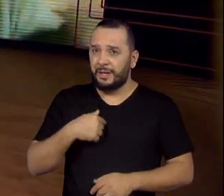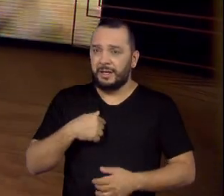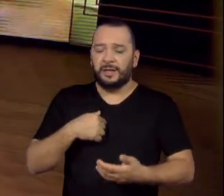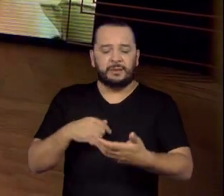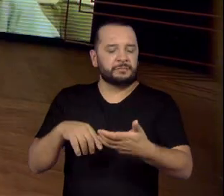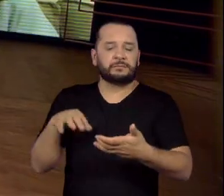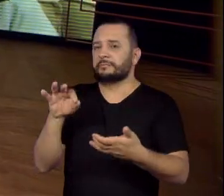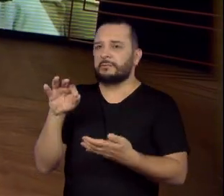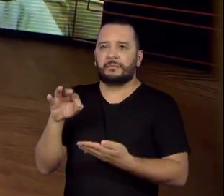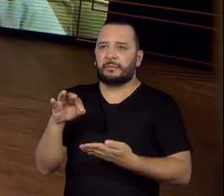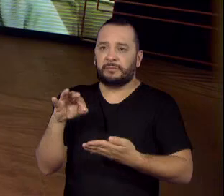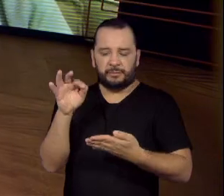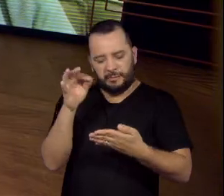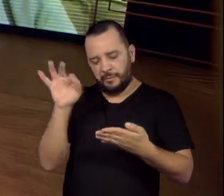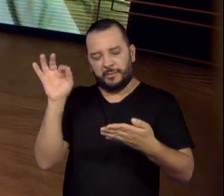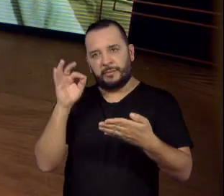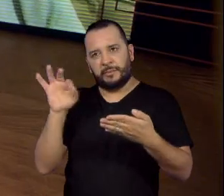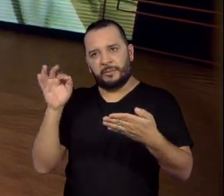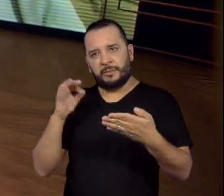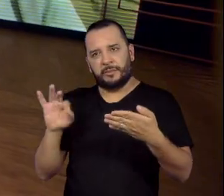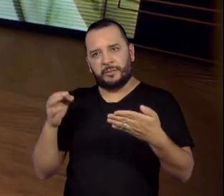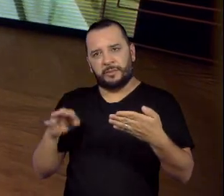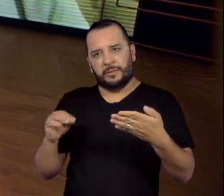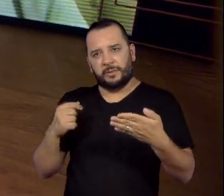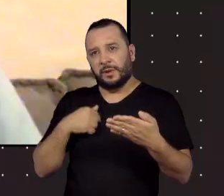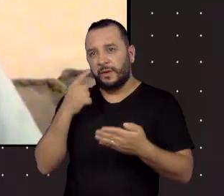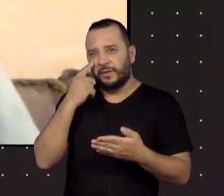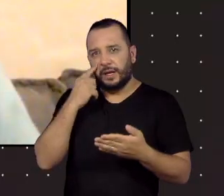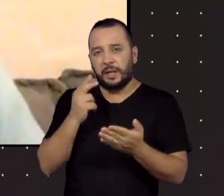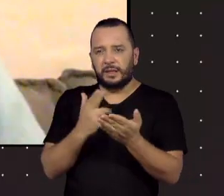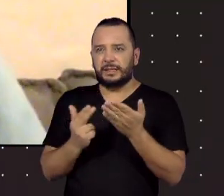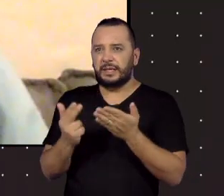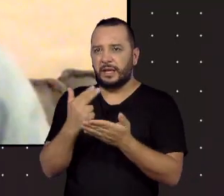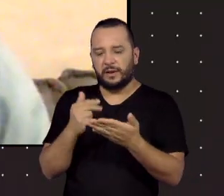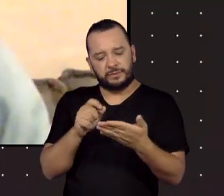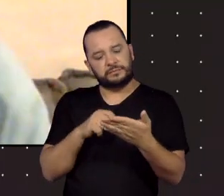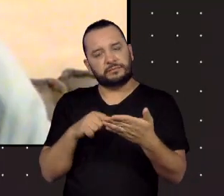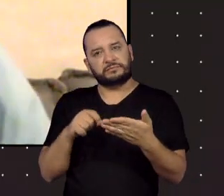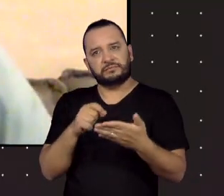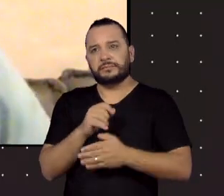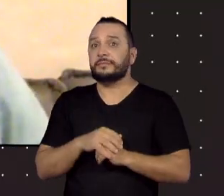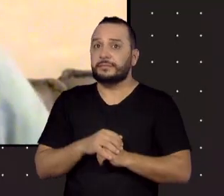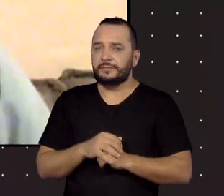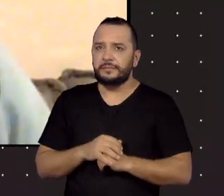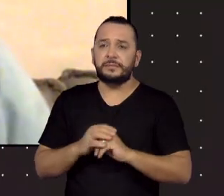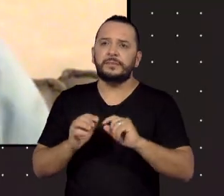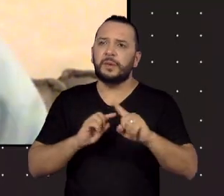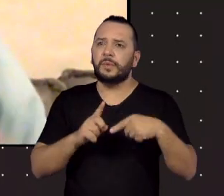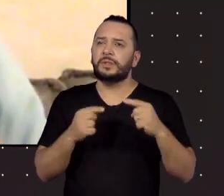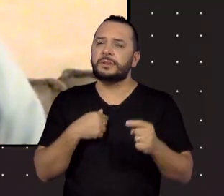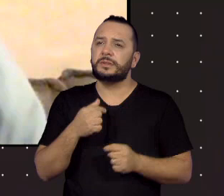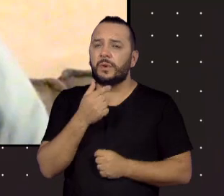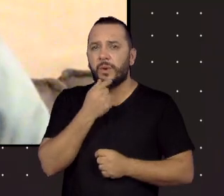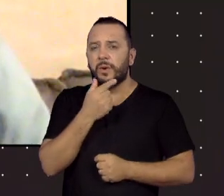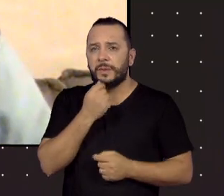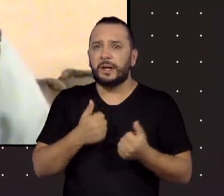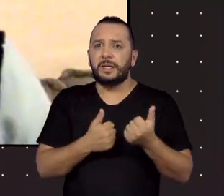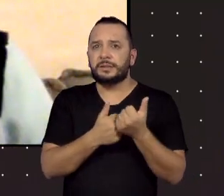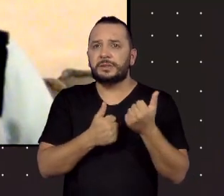pessoa vinha, ele conversava um pouco, e eu via que ele desenhava. E quando terminou aí, uma hora, esse assessor de imprensa diz, você